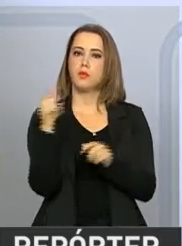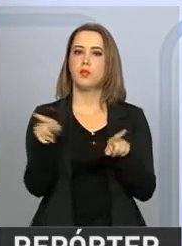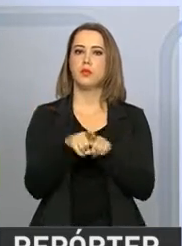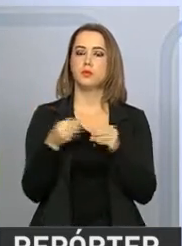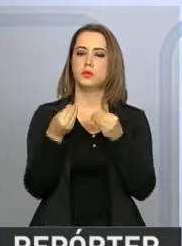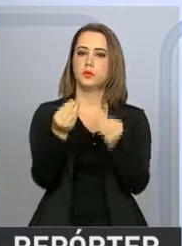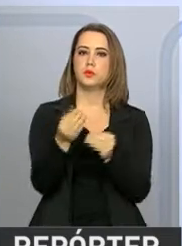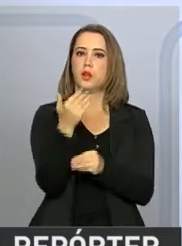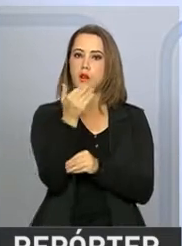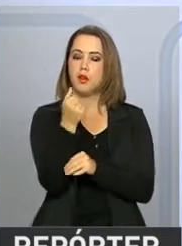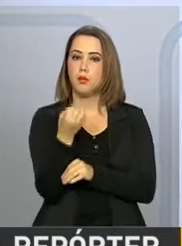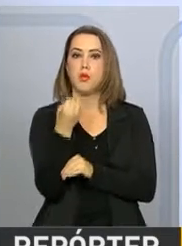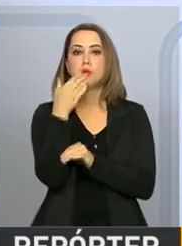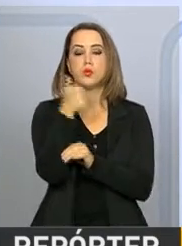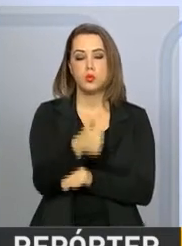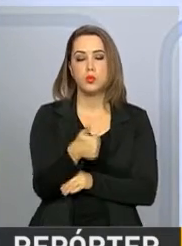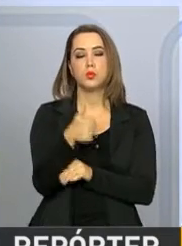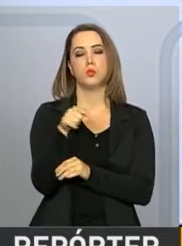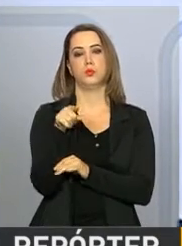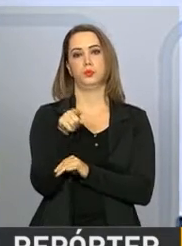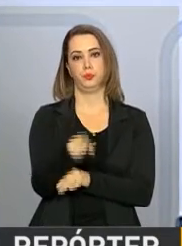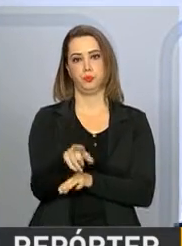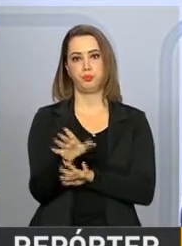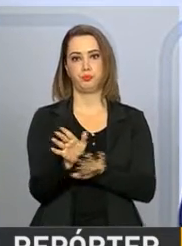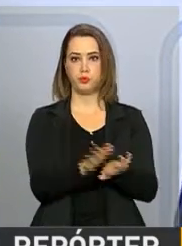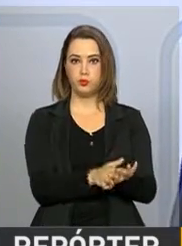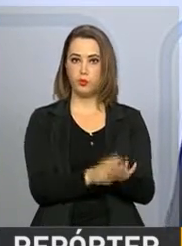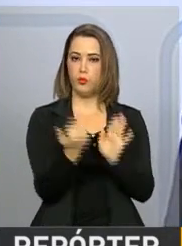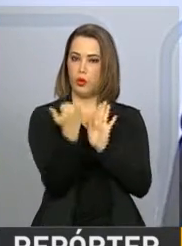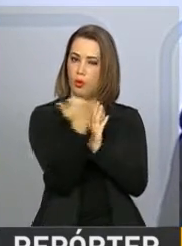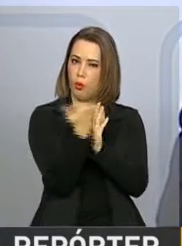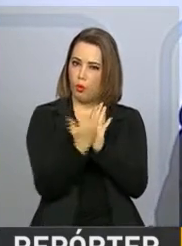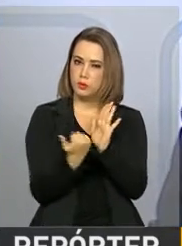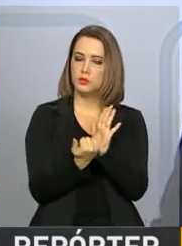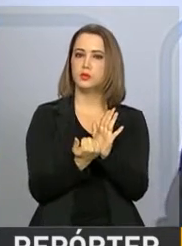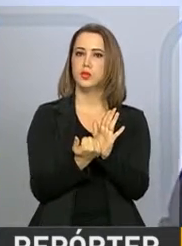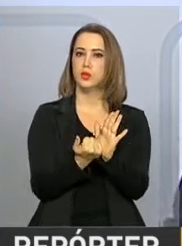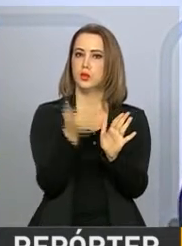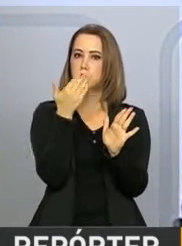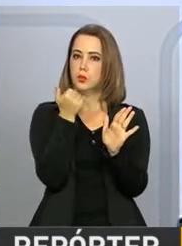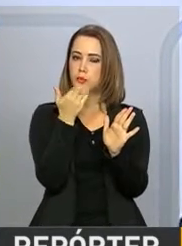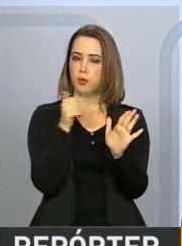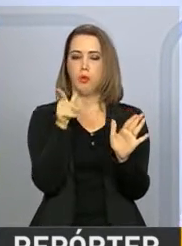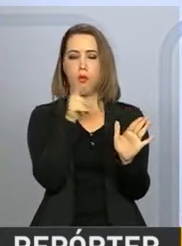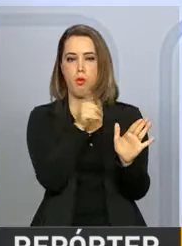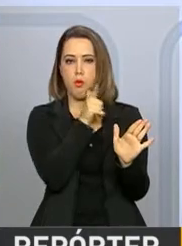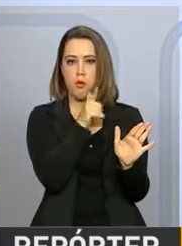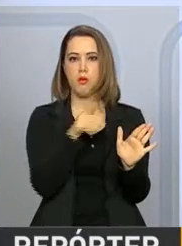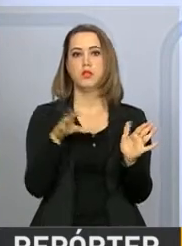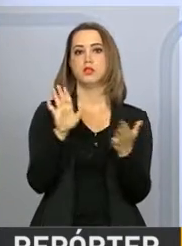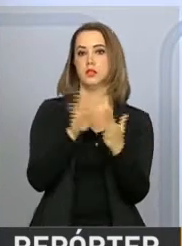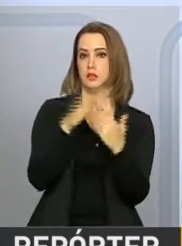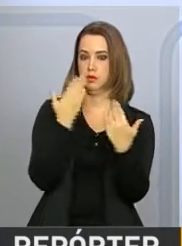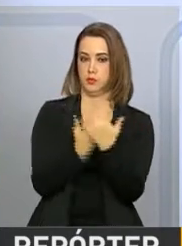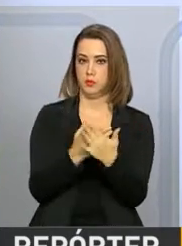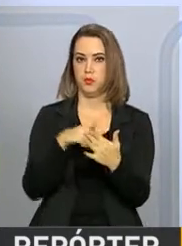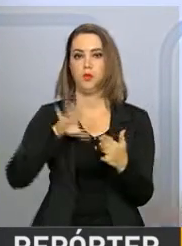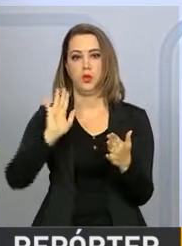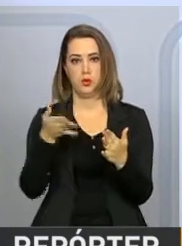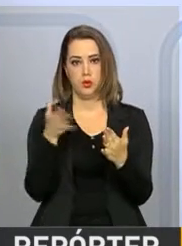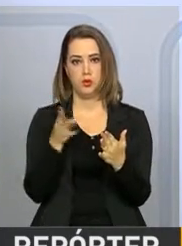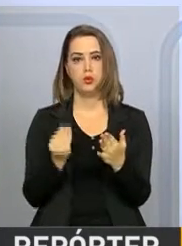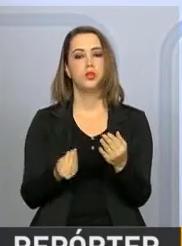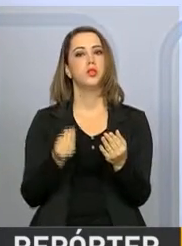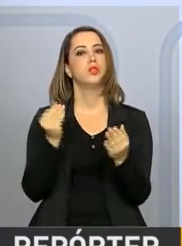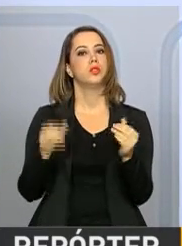dentro do nosso programa saúde na escola que é uma portaria conjunta nossa o ministro da educação mas já incluímos